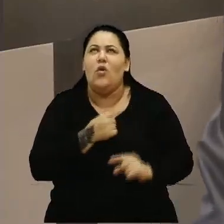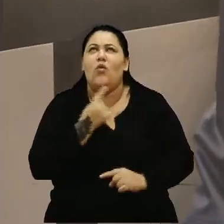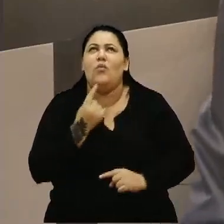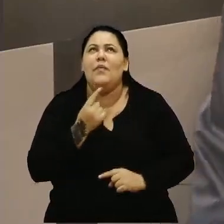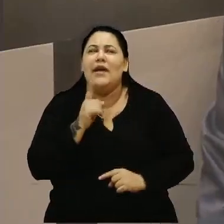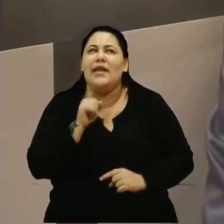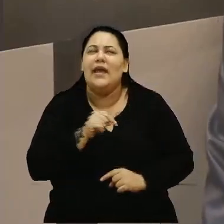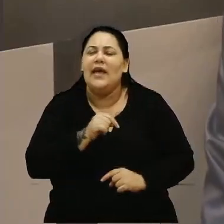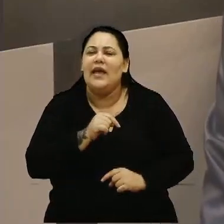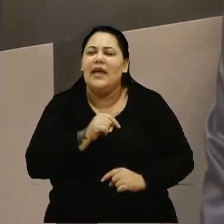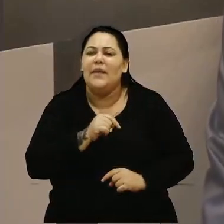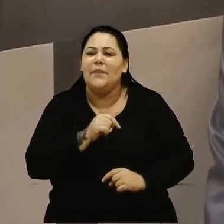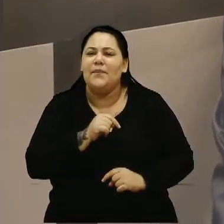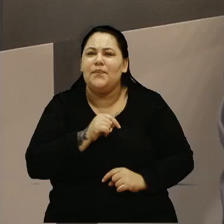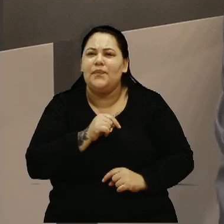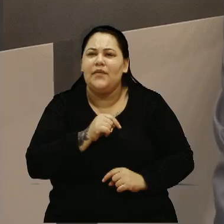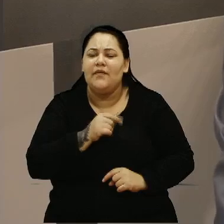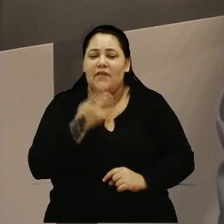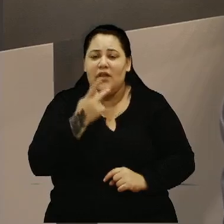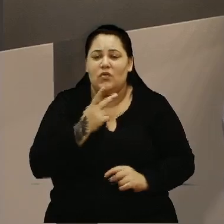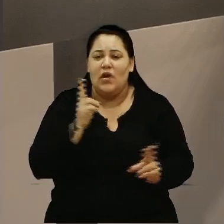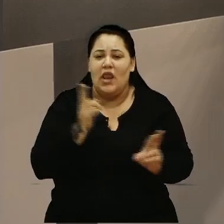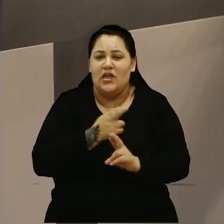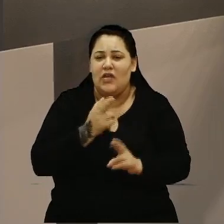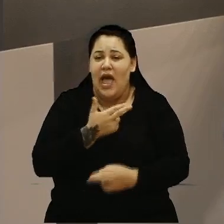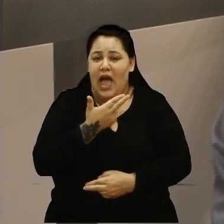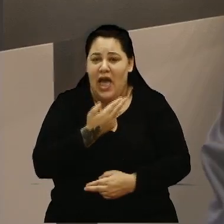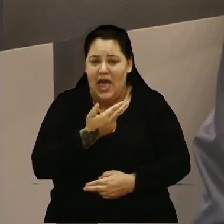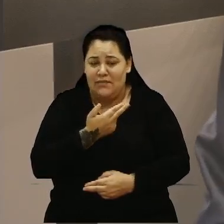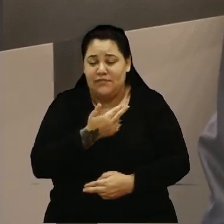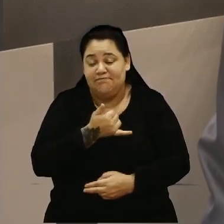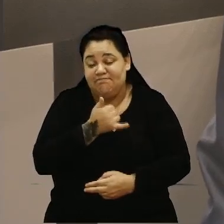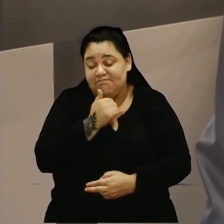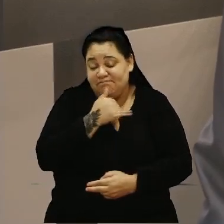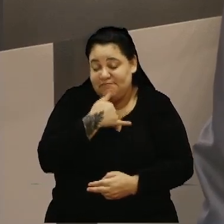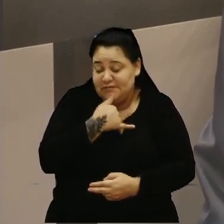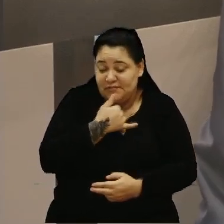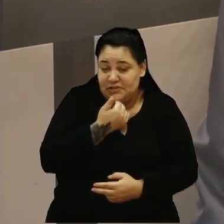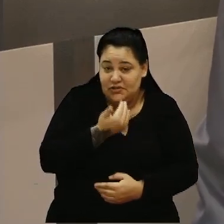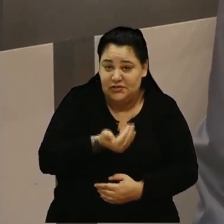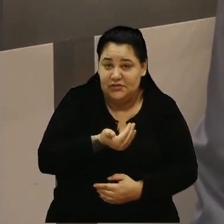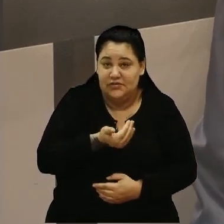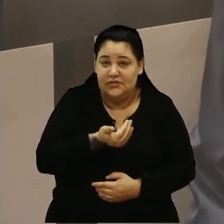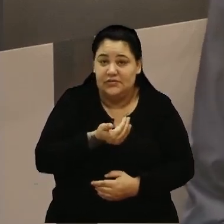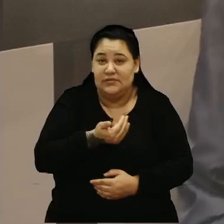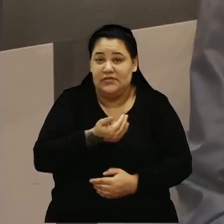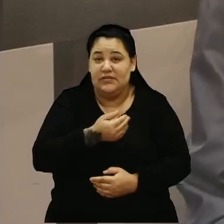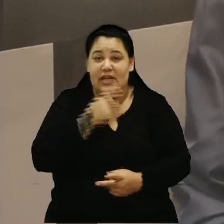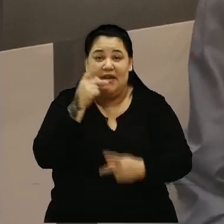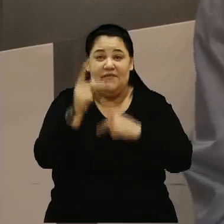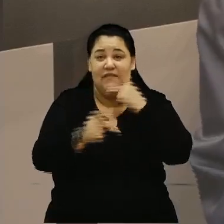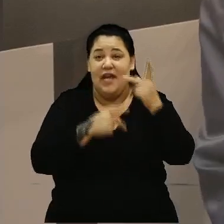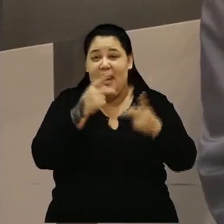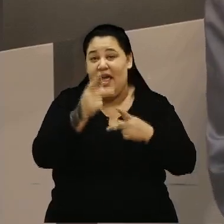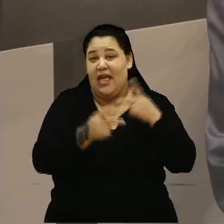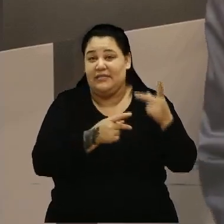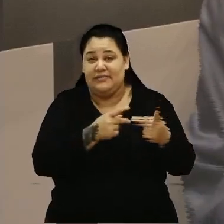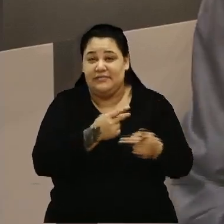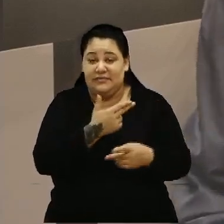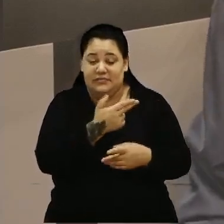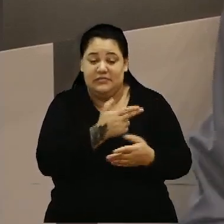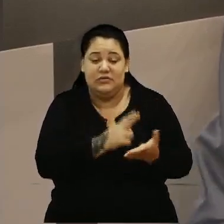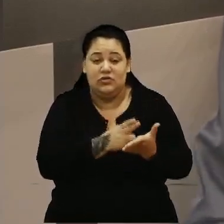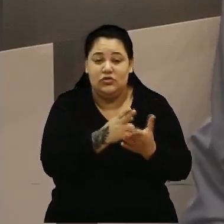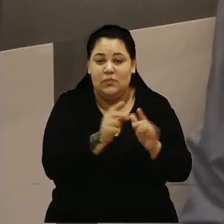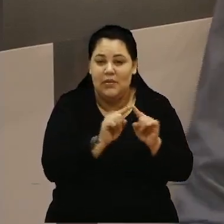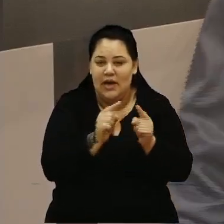questão das armas, né? Infelizmente aí a falácia do desarmamento, essa se manteve, mas as outras